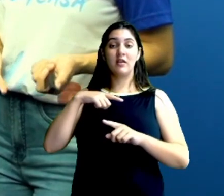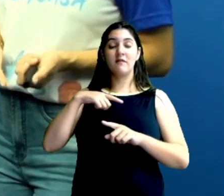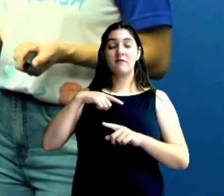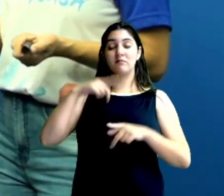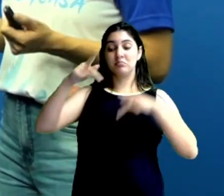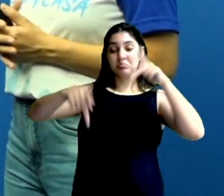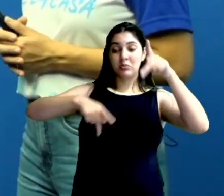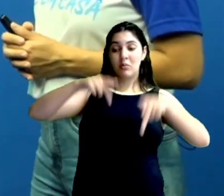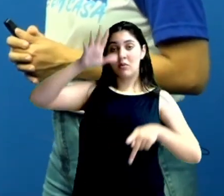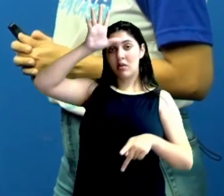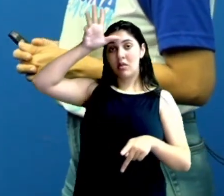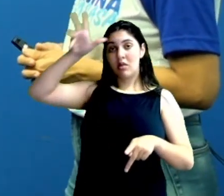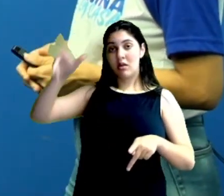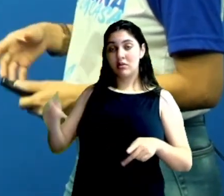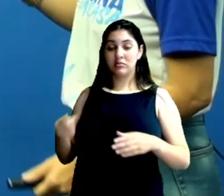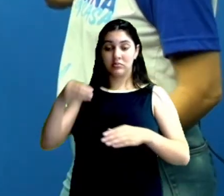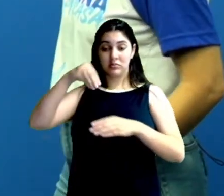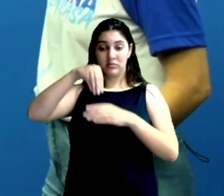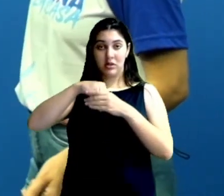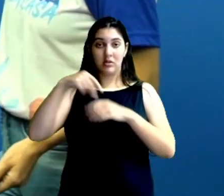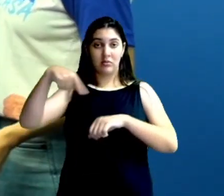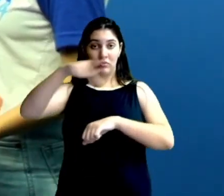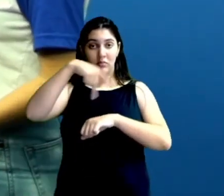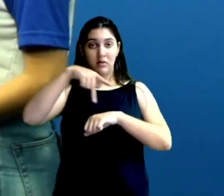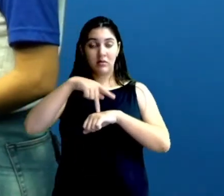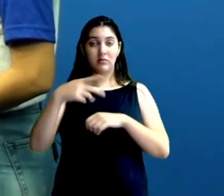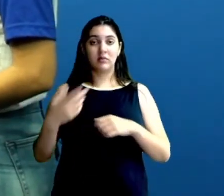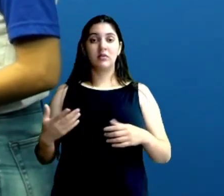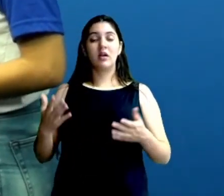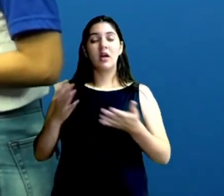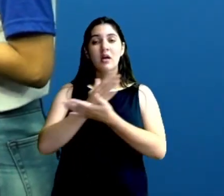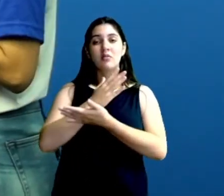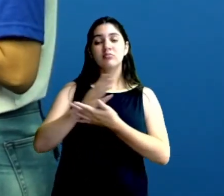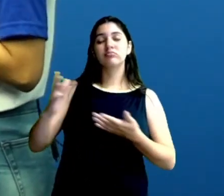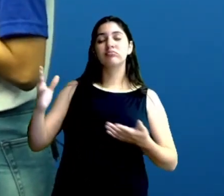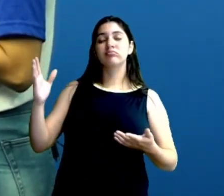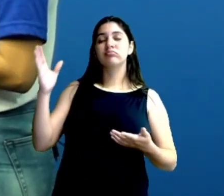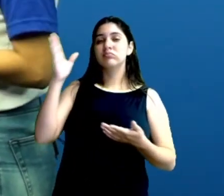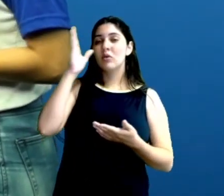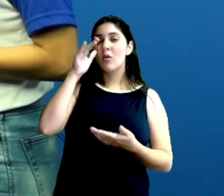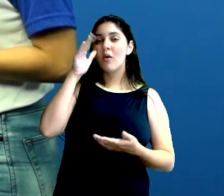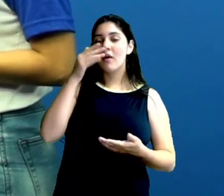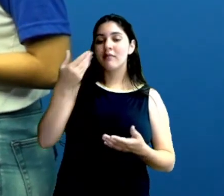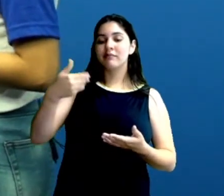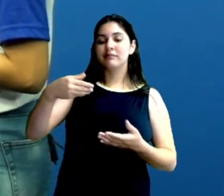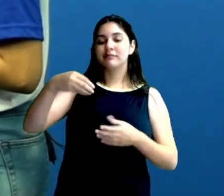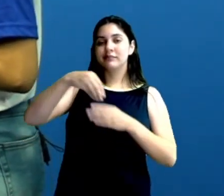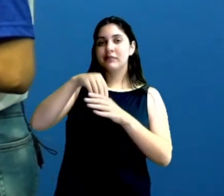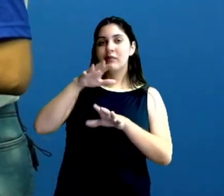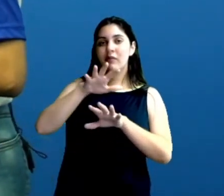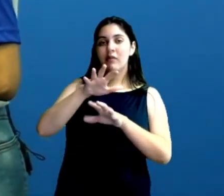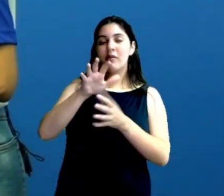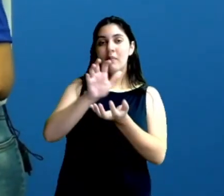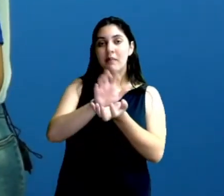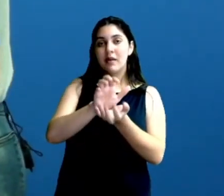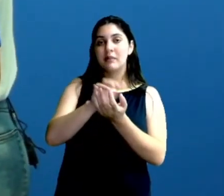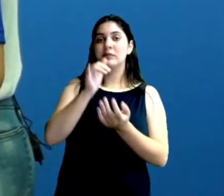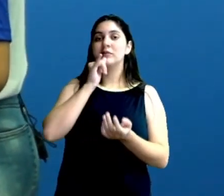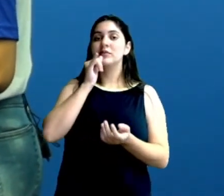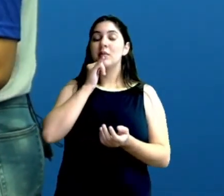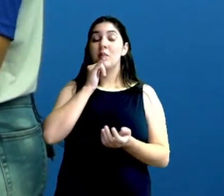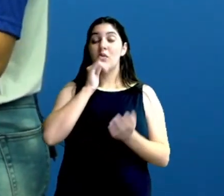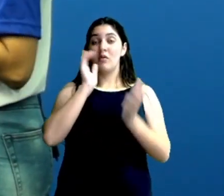africana dentro do nosso país. Algumas curiosidades sobre Pernambuco que valem a pena ser mencionadas é que no Recife